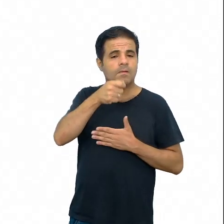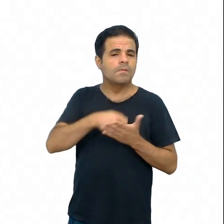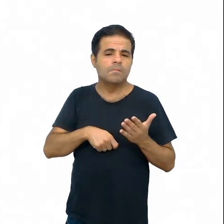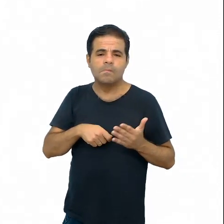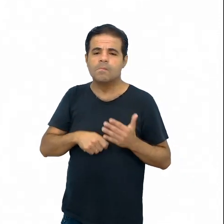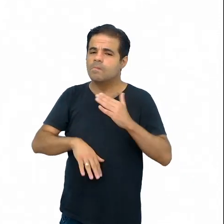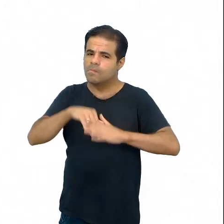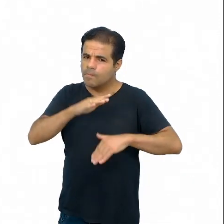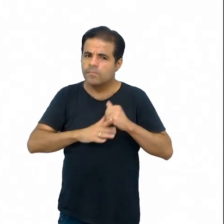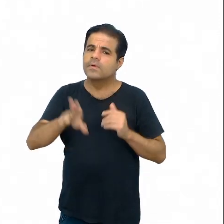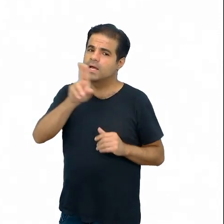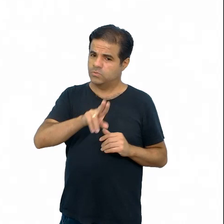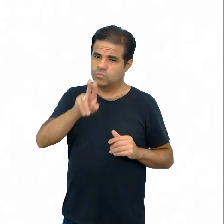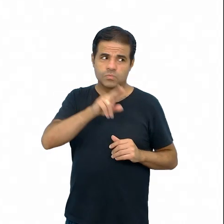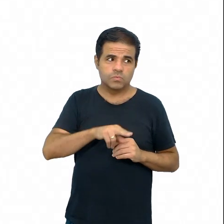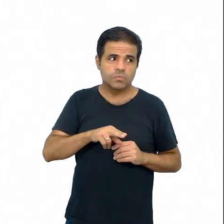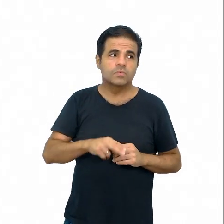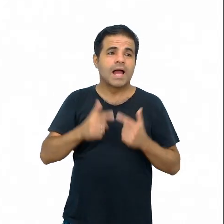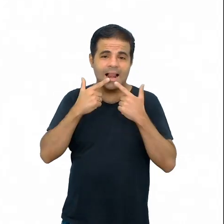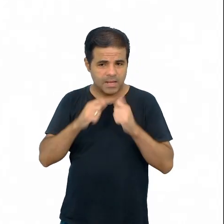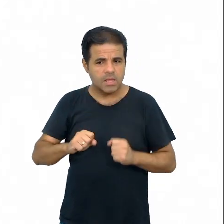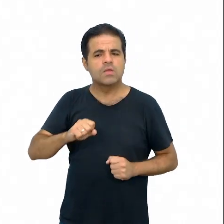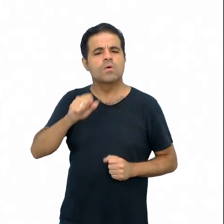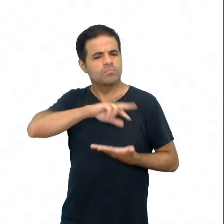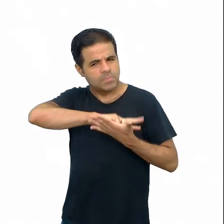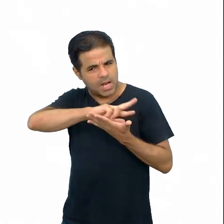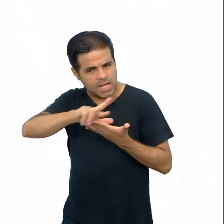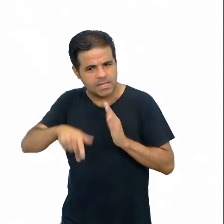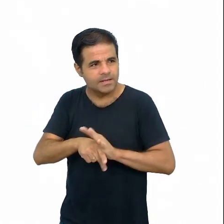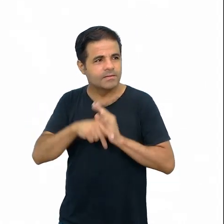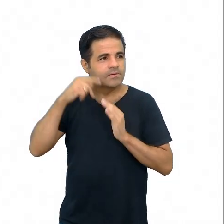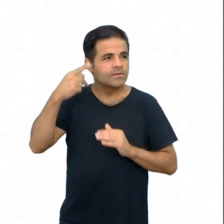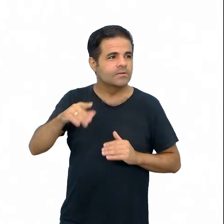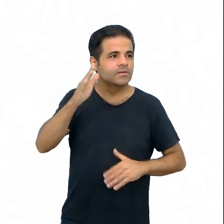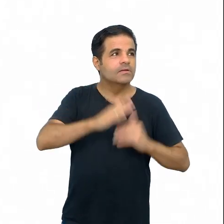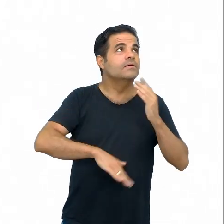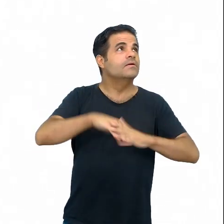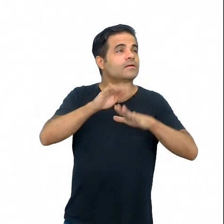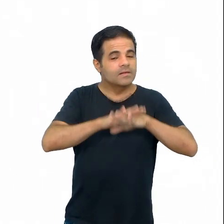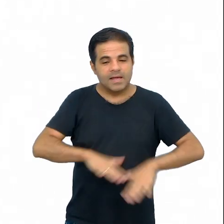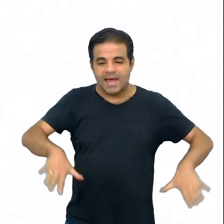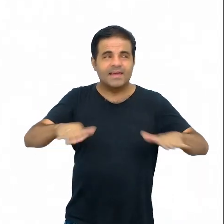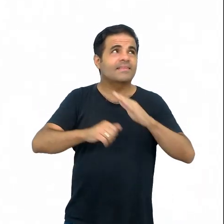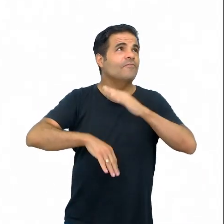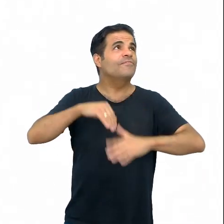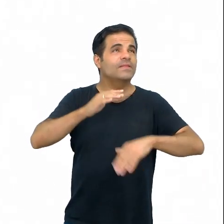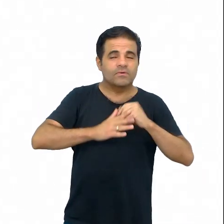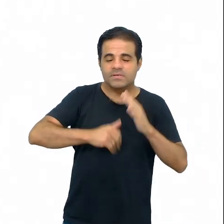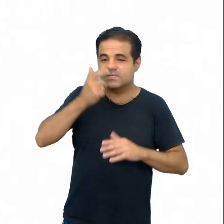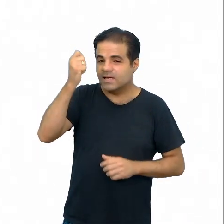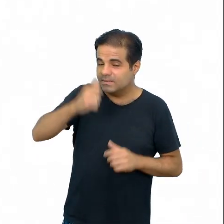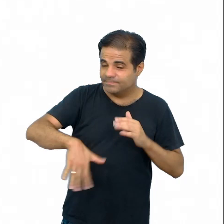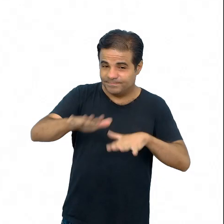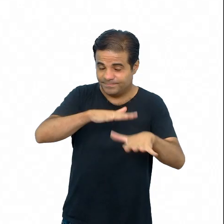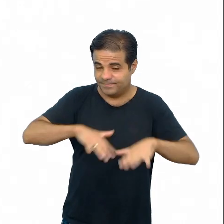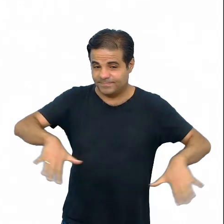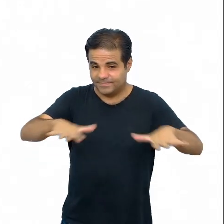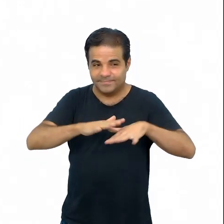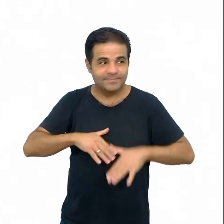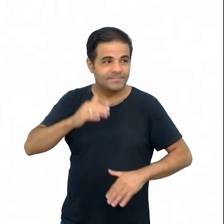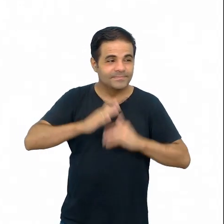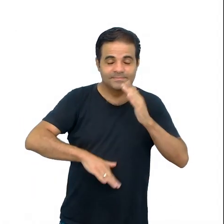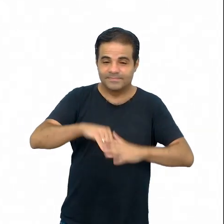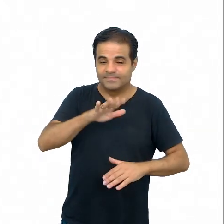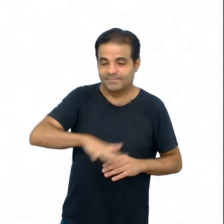são práticas e usos da língua com características próprias e não opostas, que permitem construções textuais